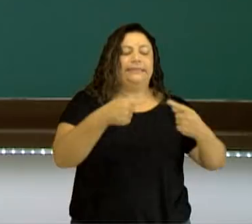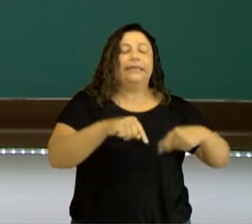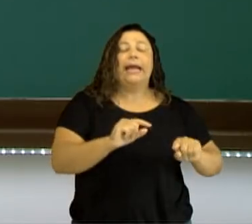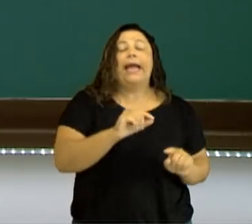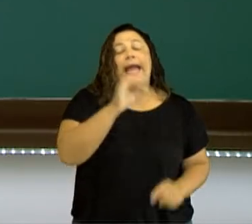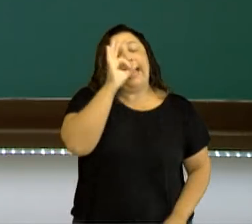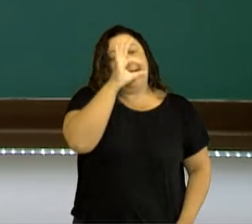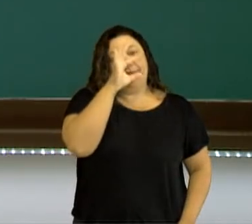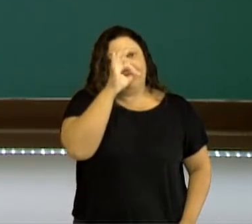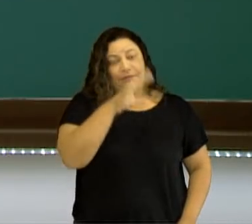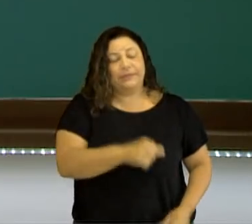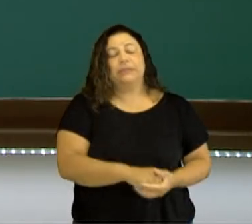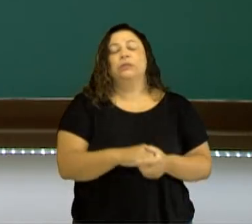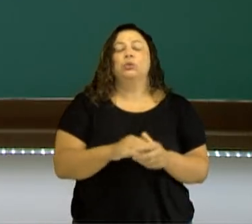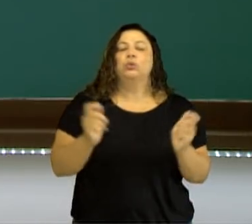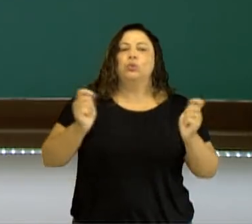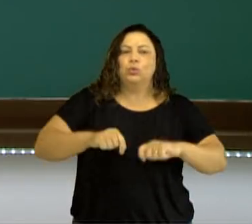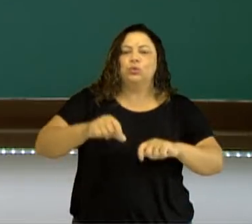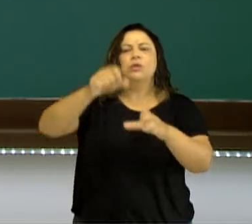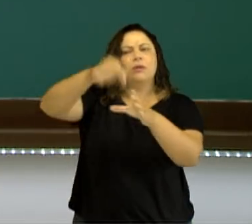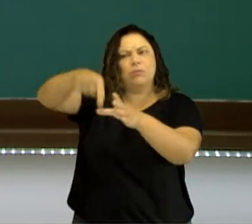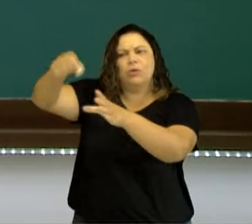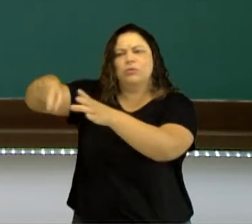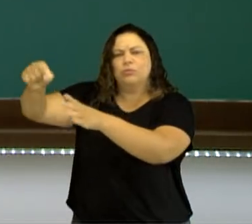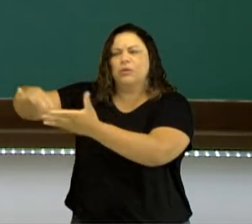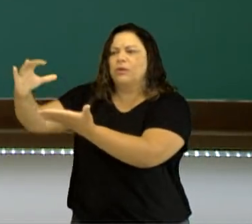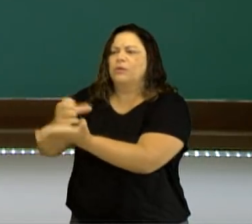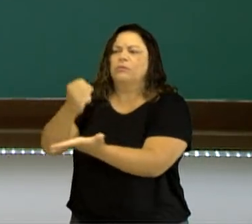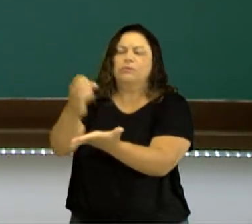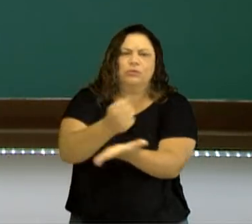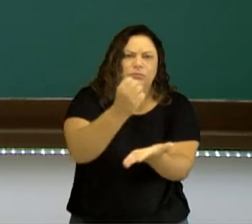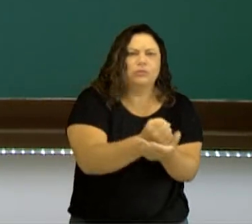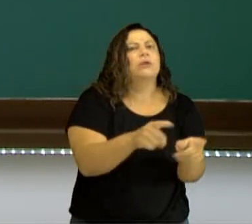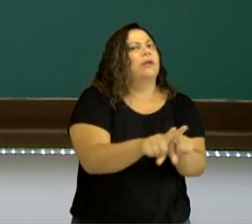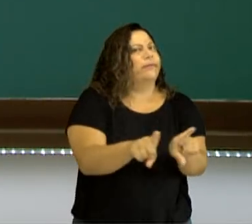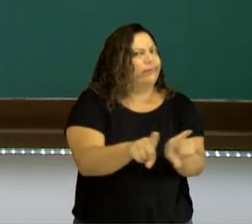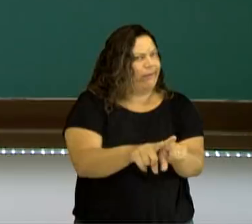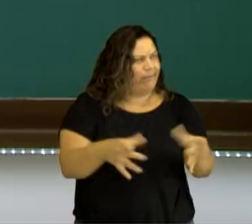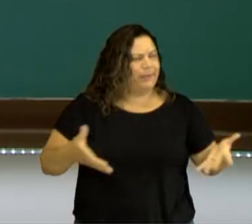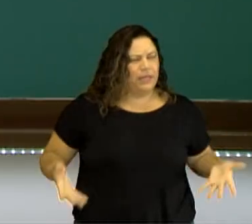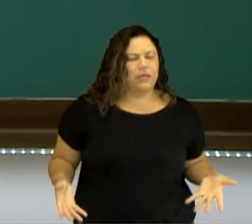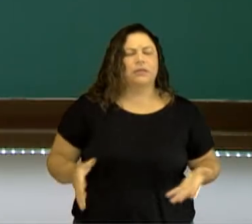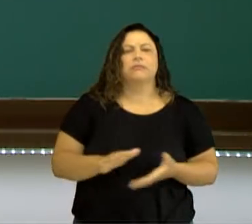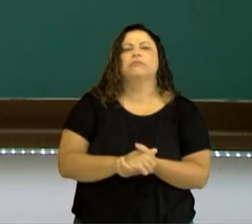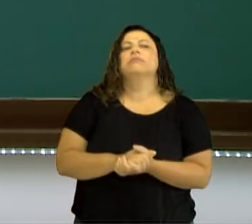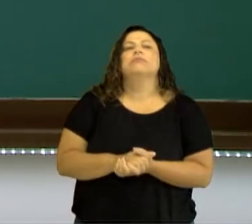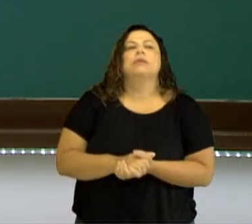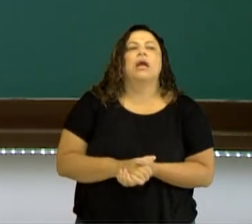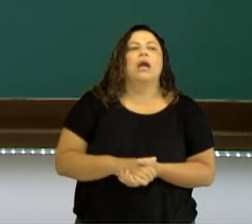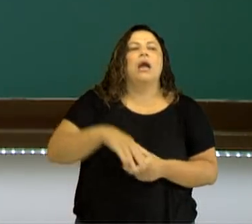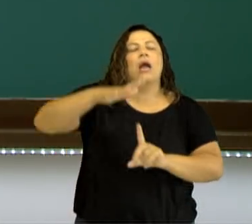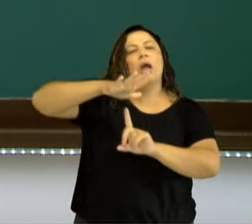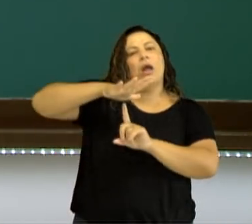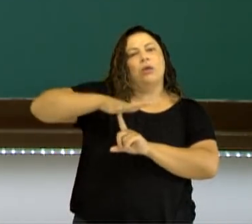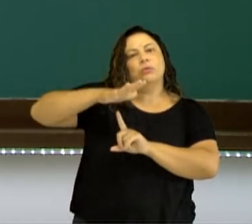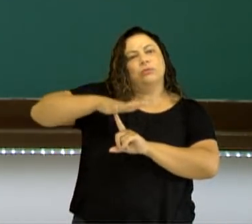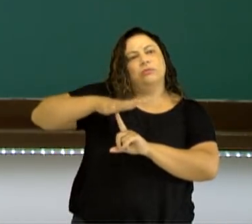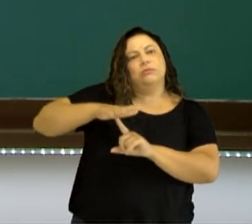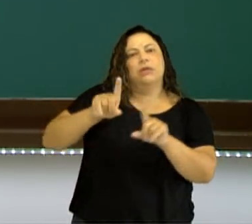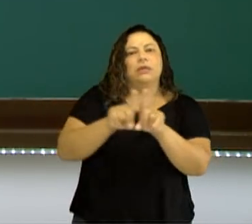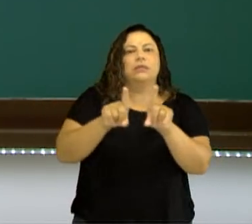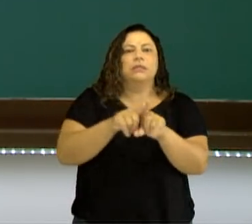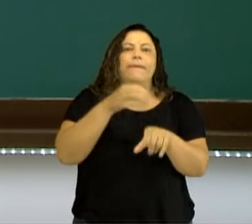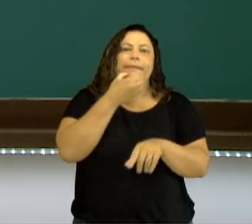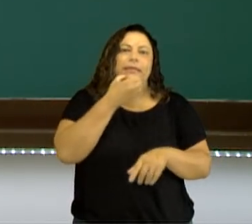ao mesmo tempo. No Paraná, por exemplo, de dezembro, ó,